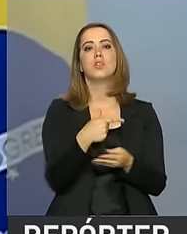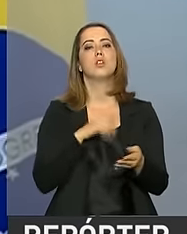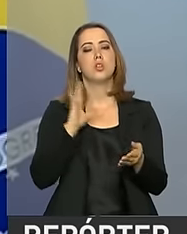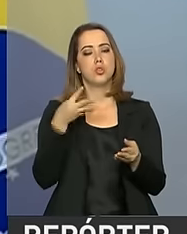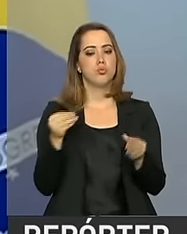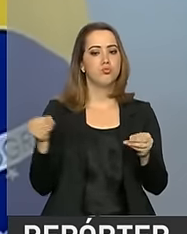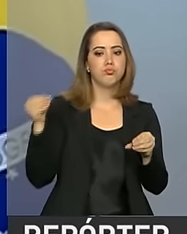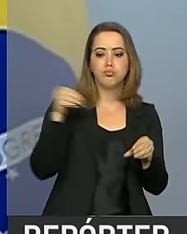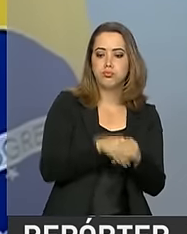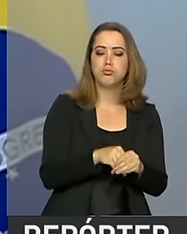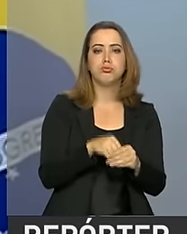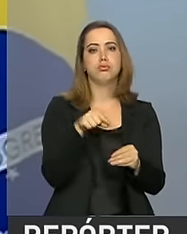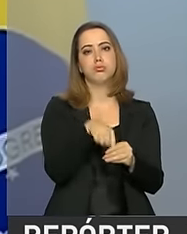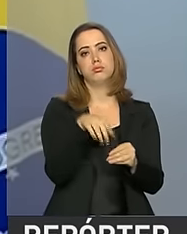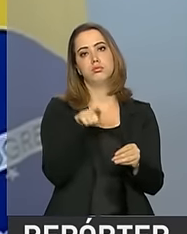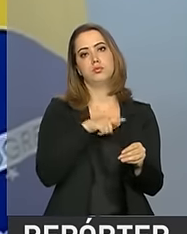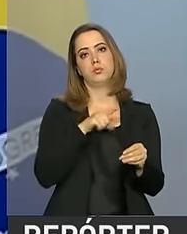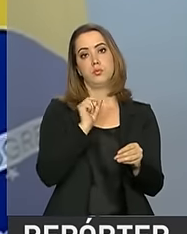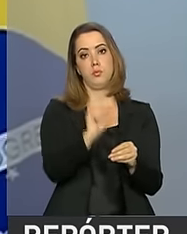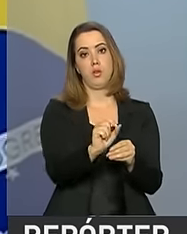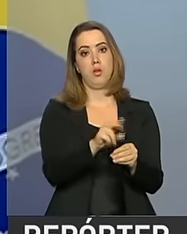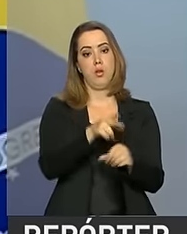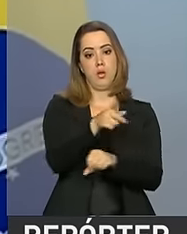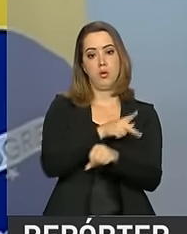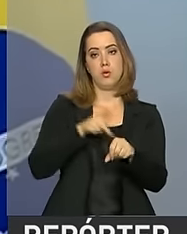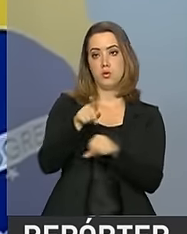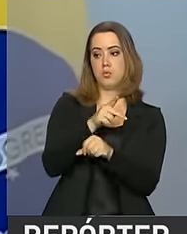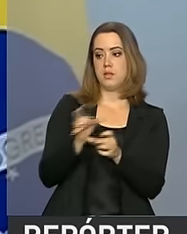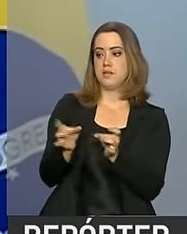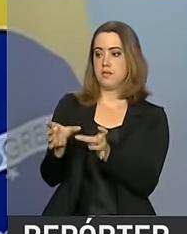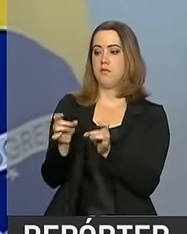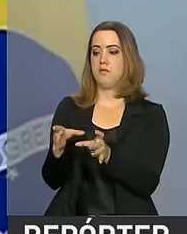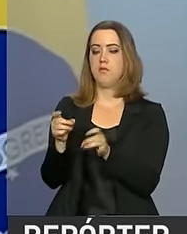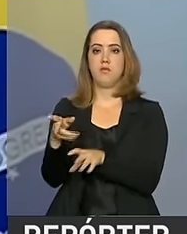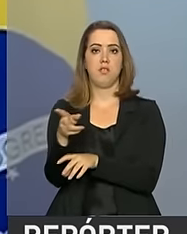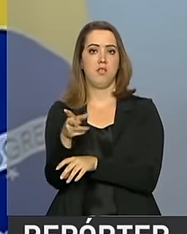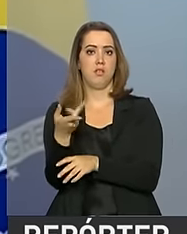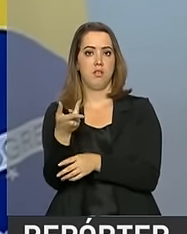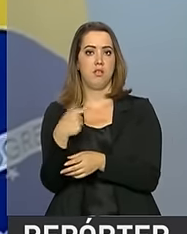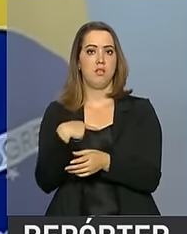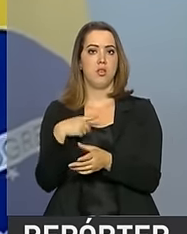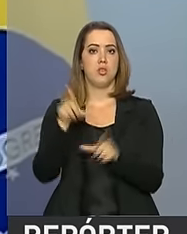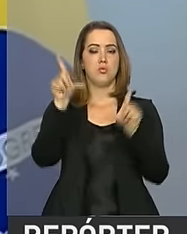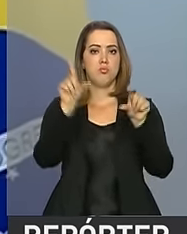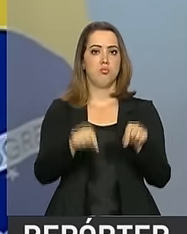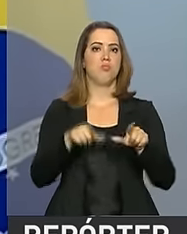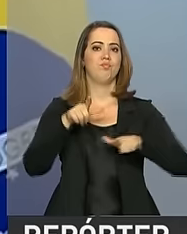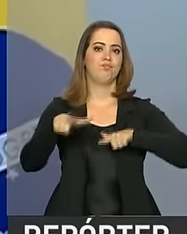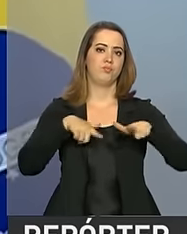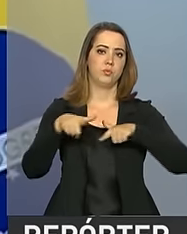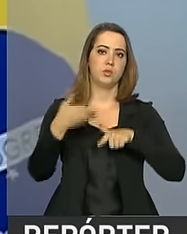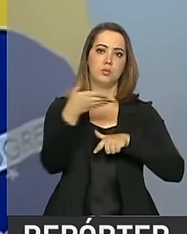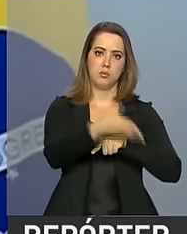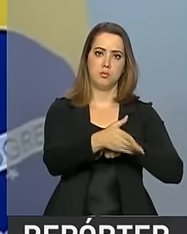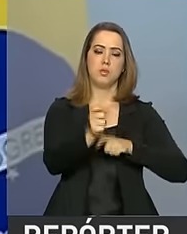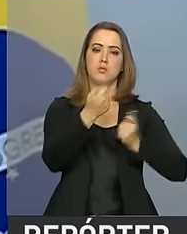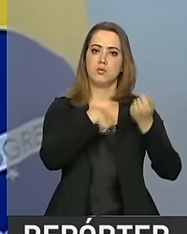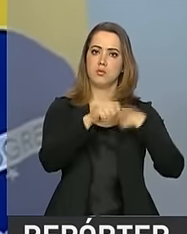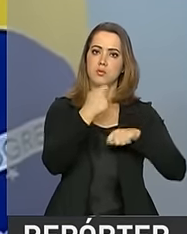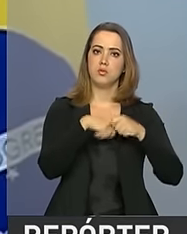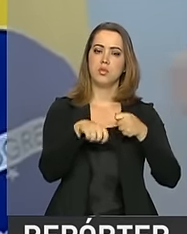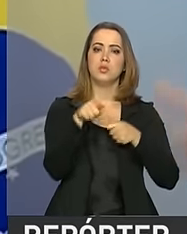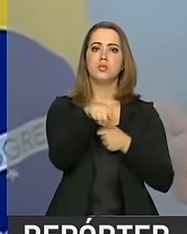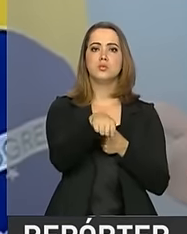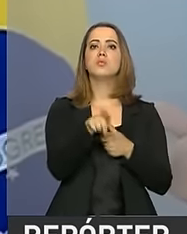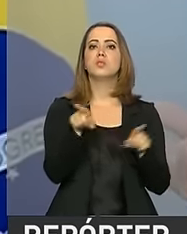embutido um mecanismo que faz com que os países exportadores gerem menos empregos na sua economia. Tá